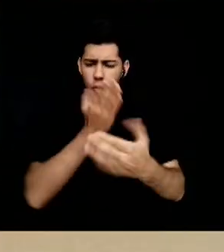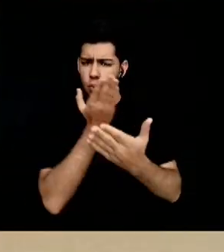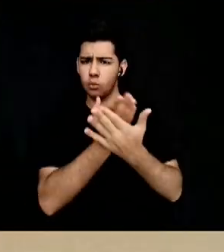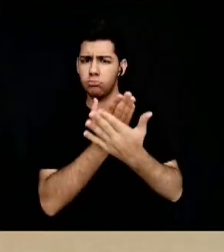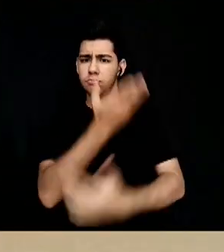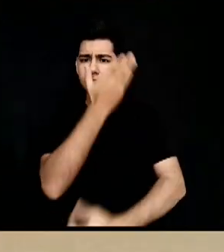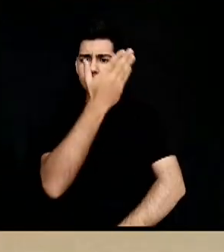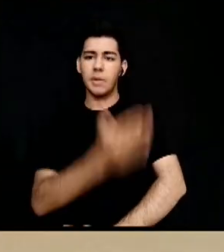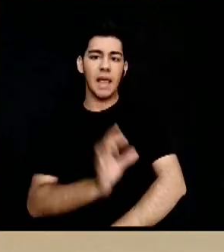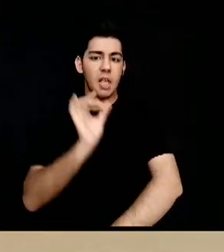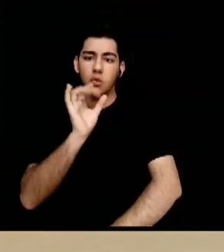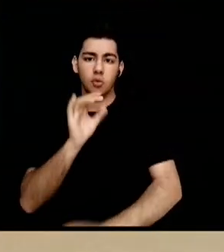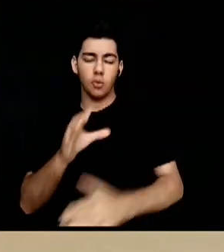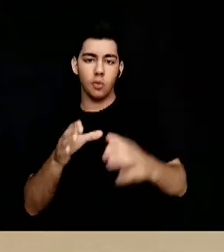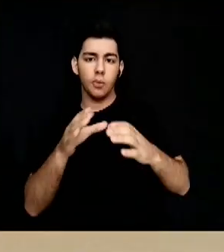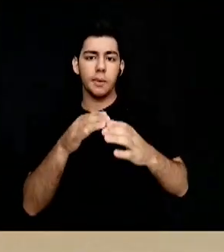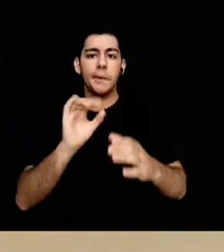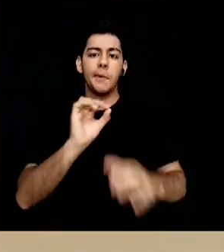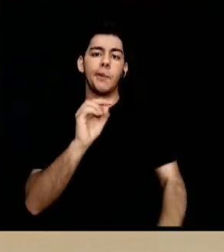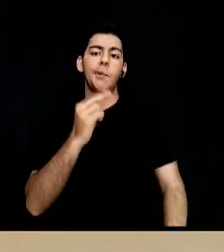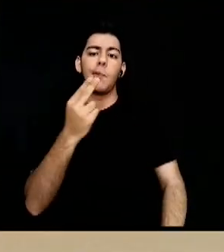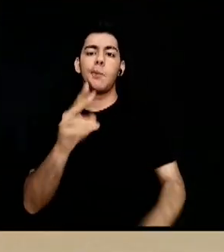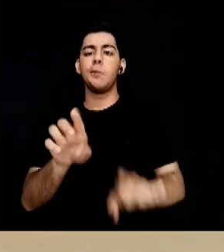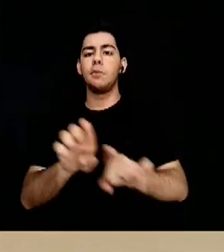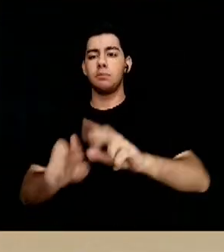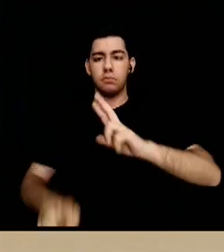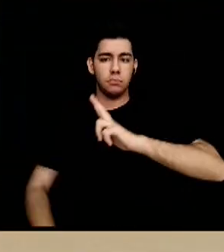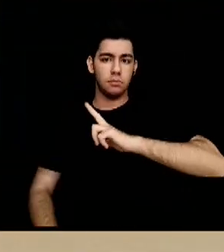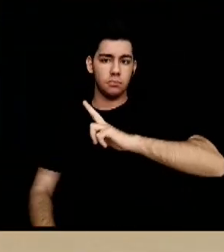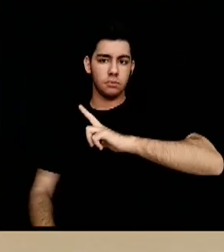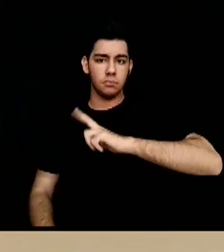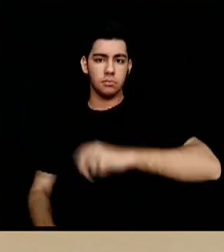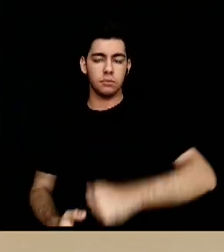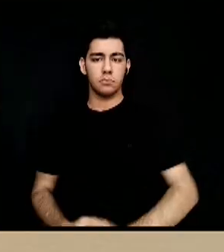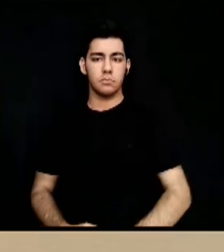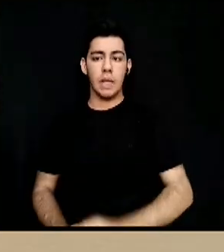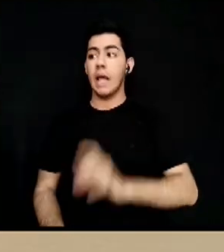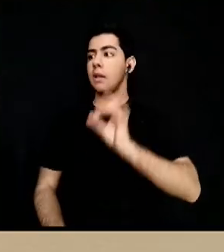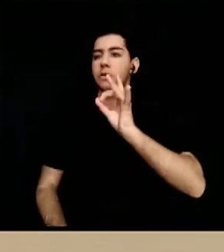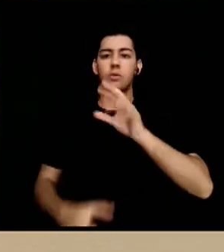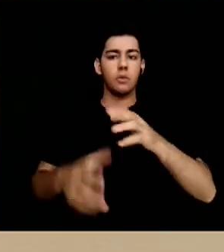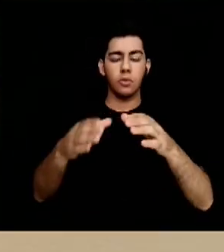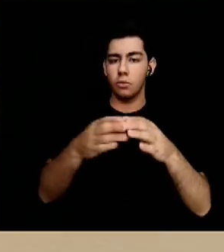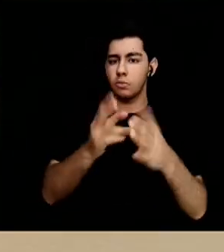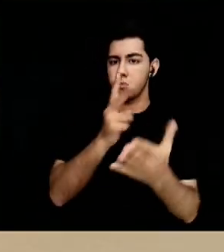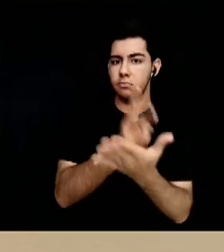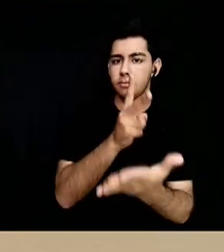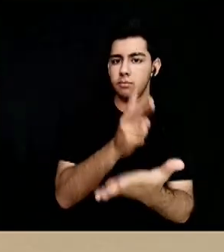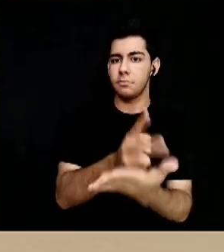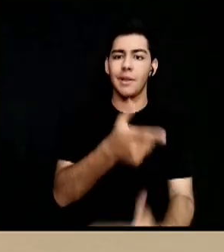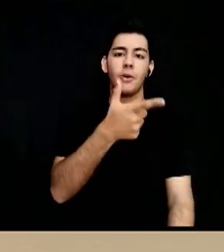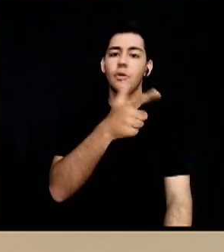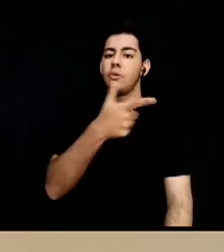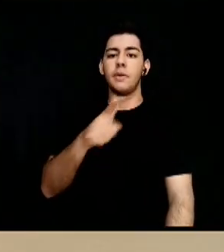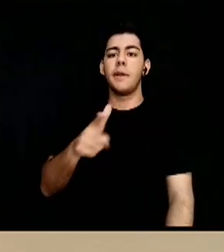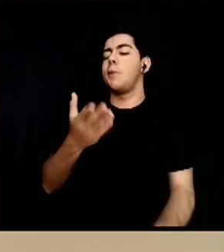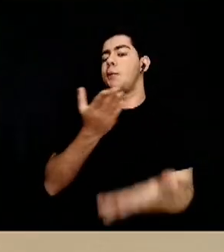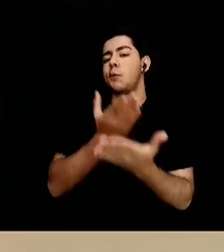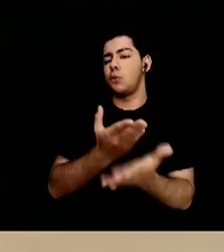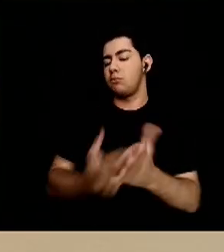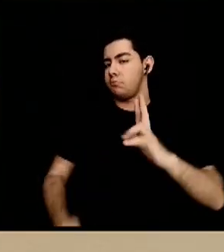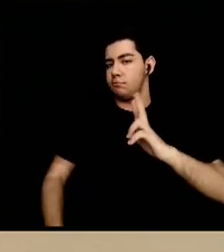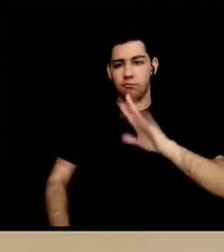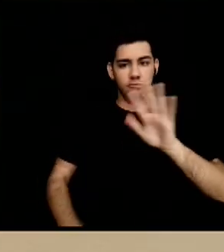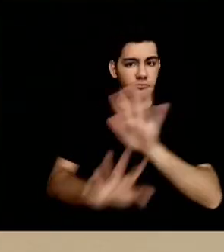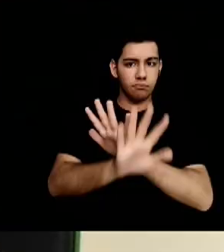grupo ou individualmente também? Só em grupo, não tenho aula individual, tá? Eu dou aula